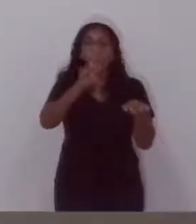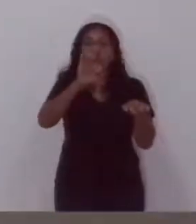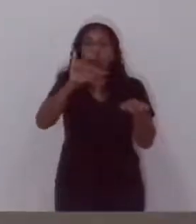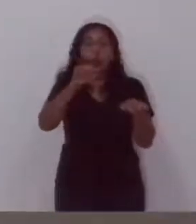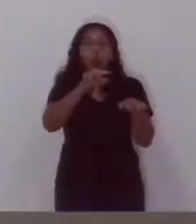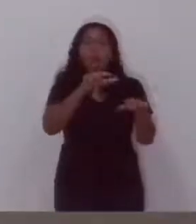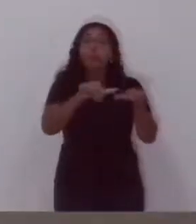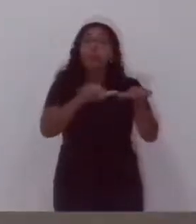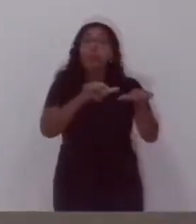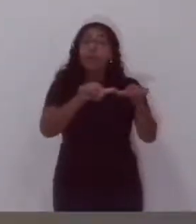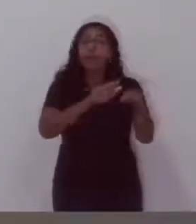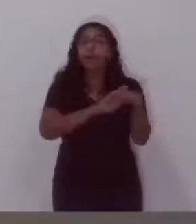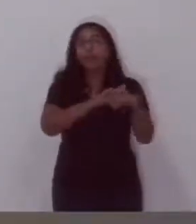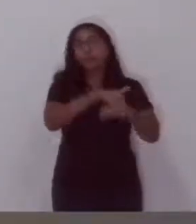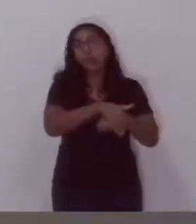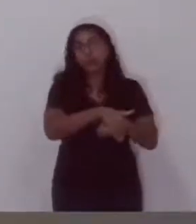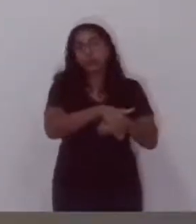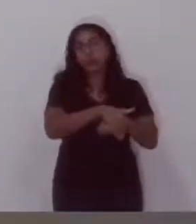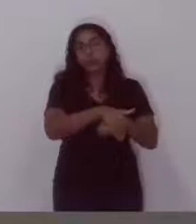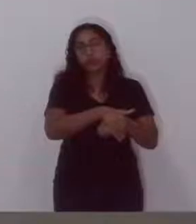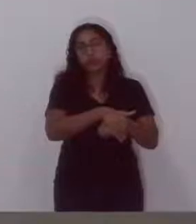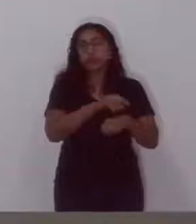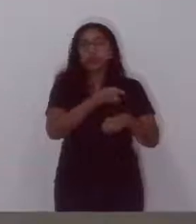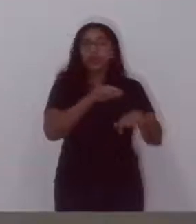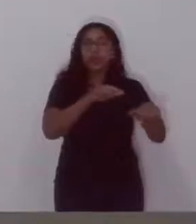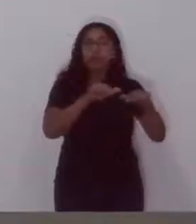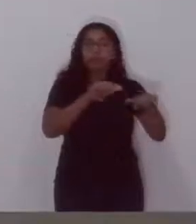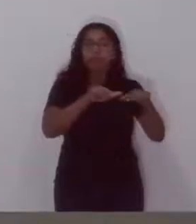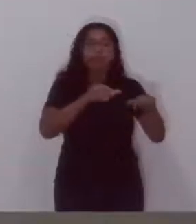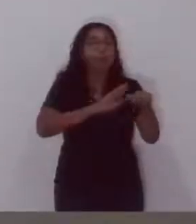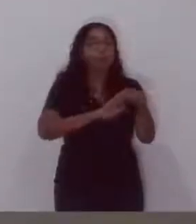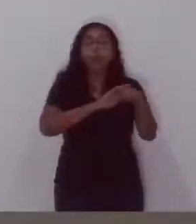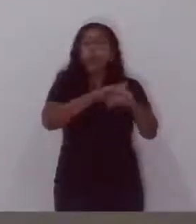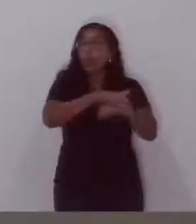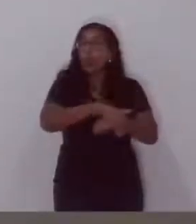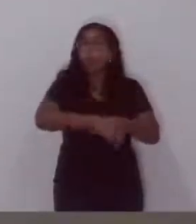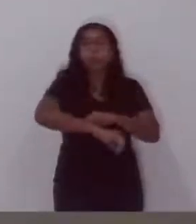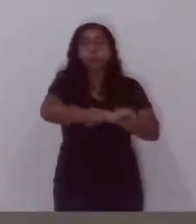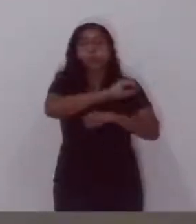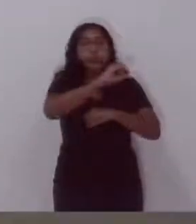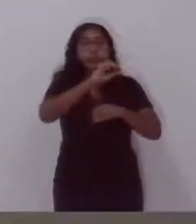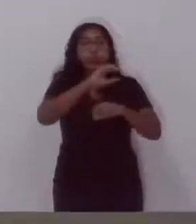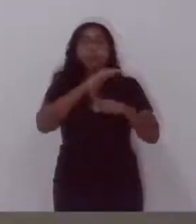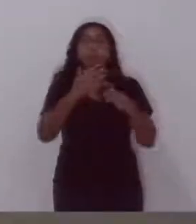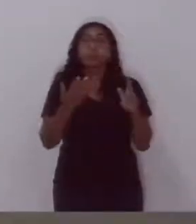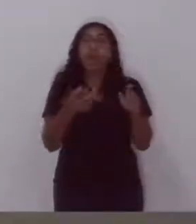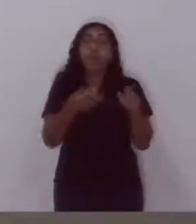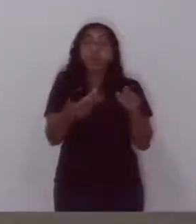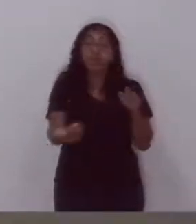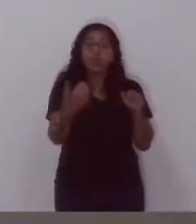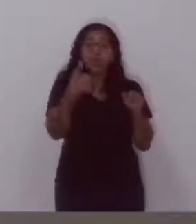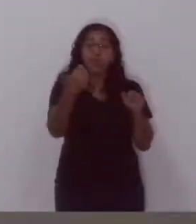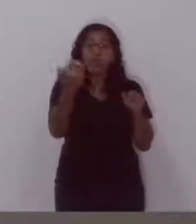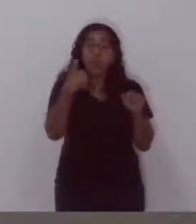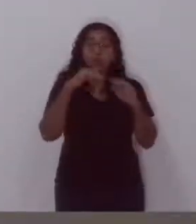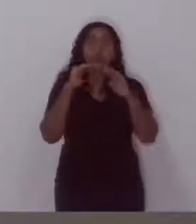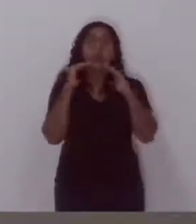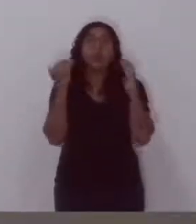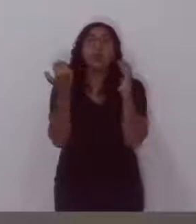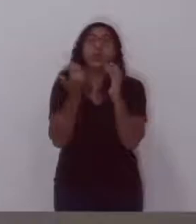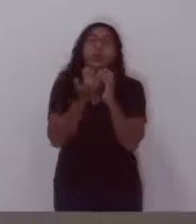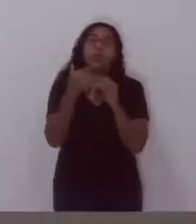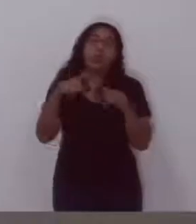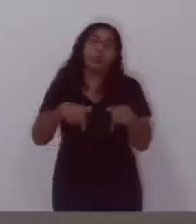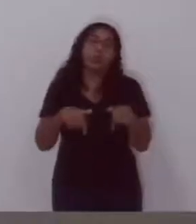noturno, né, o Macaxeira trabalha a noite toda e esteve aqui na Câmara Municipal votando uma sessão